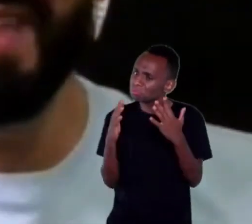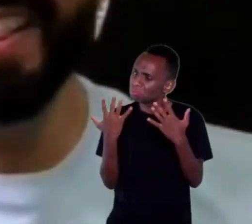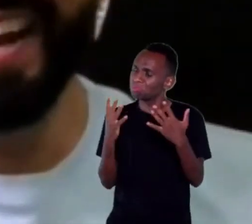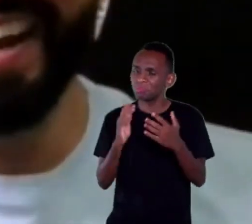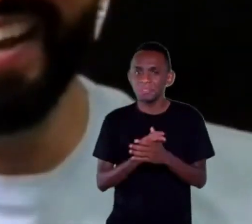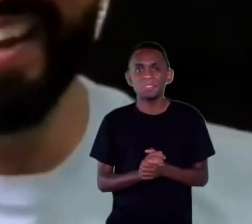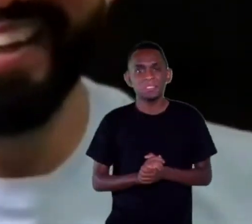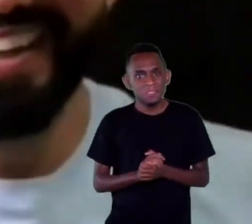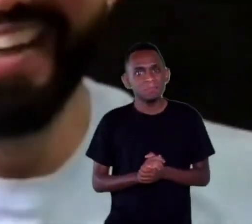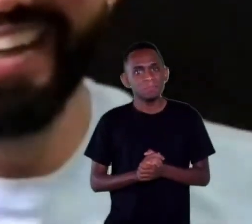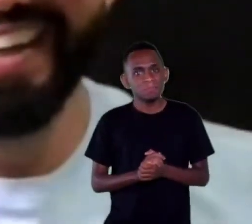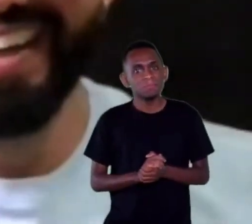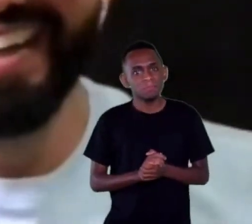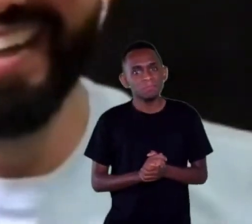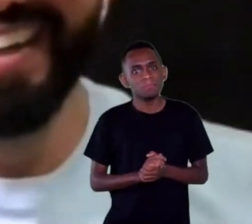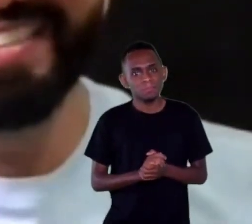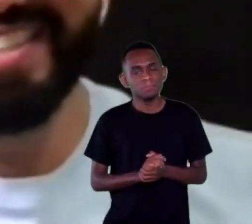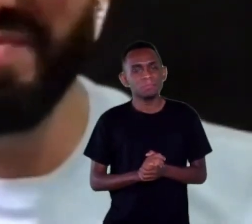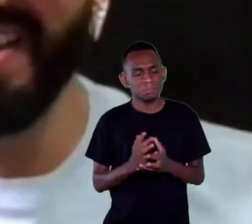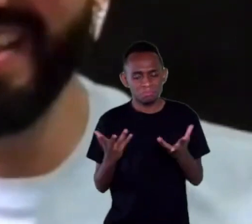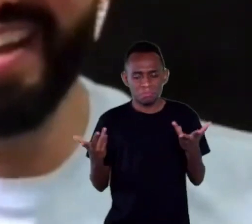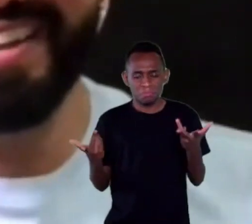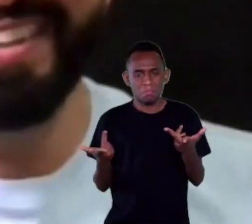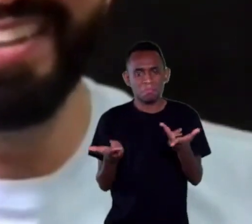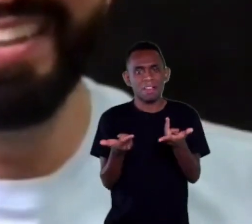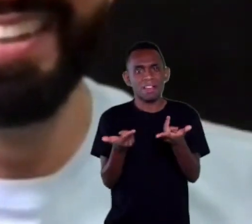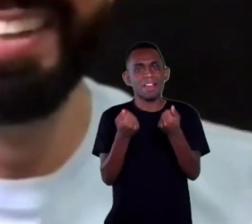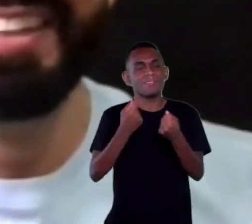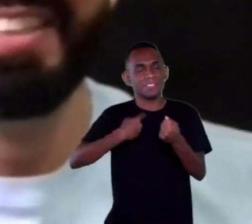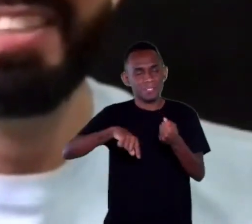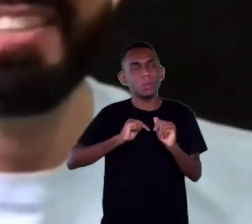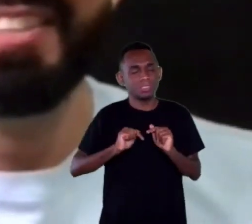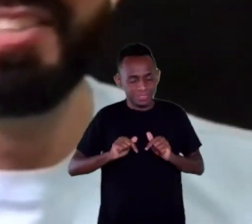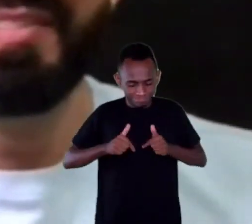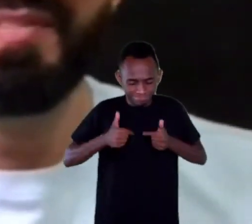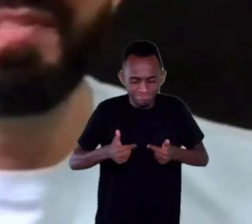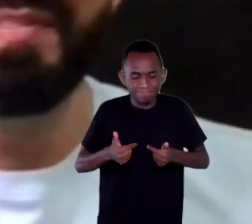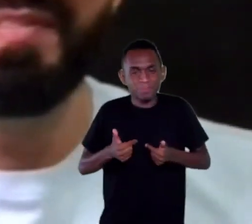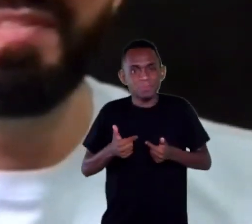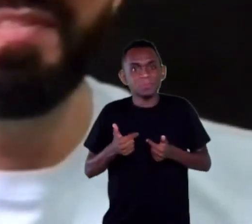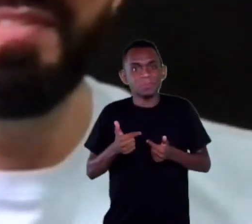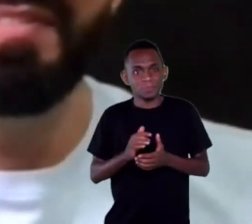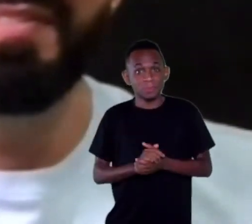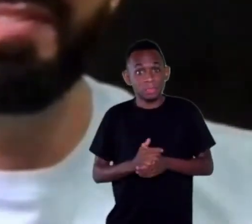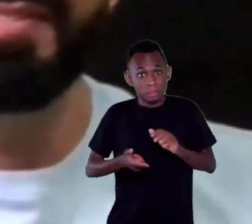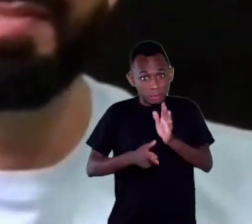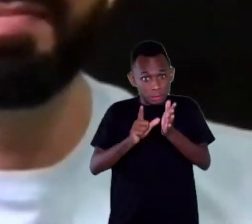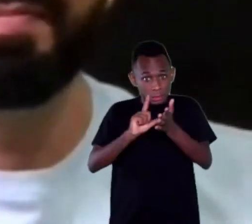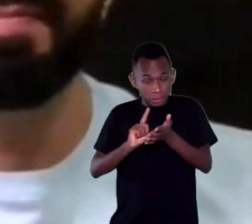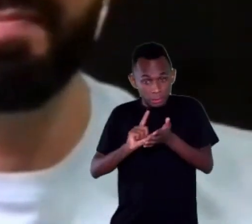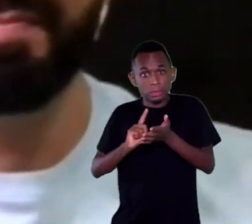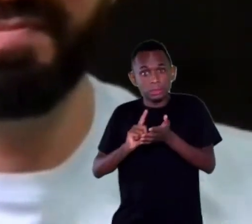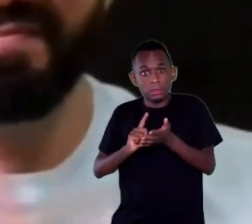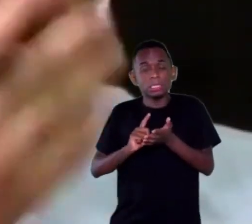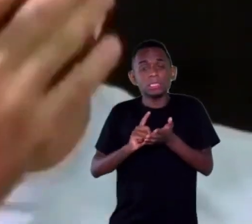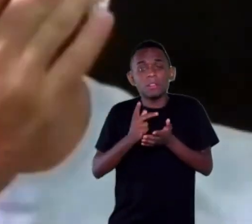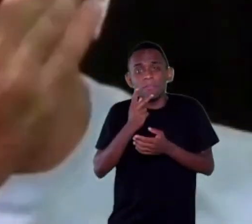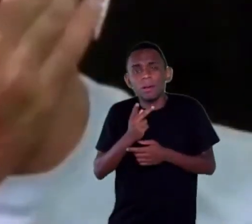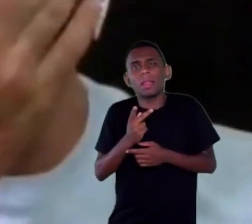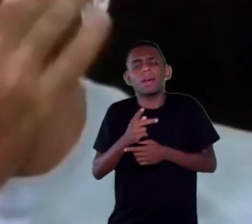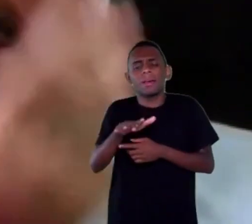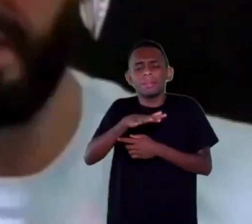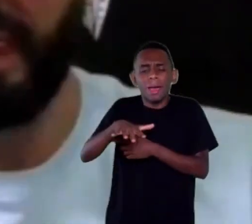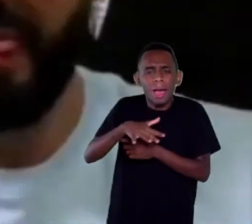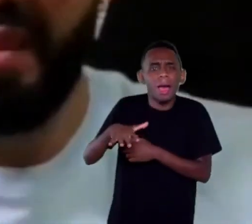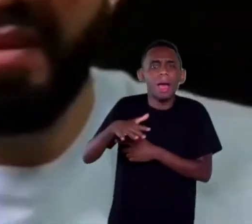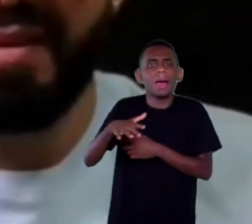Que a gente batalha. Maravilha! A gente muito batalha. Legal. Antes da gente entrar aí na sua carreira literária, né, vamos